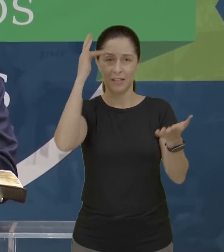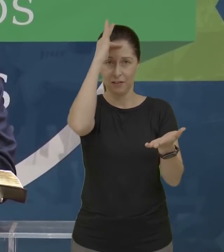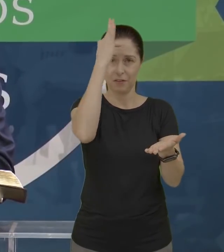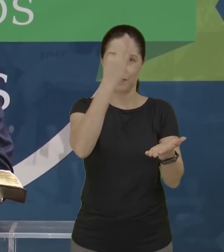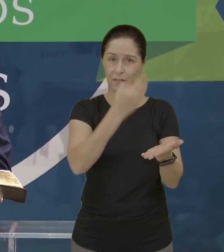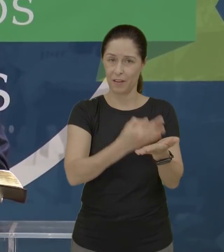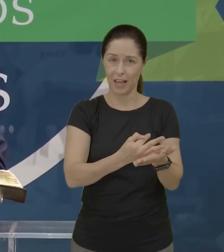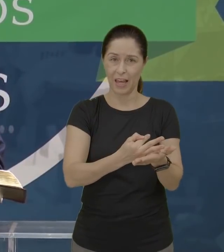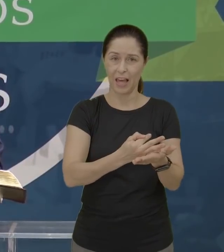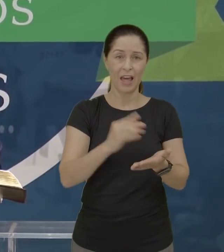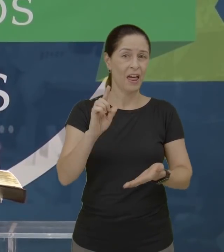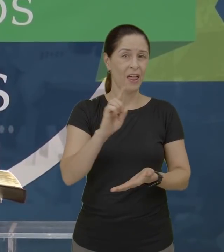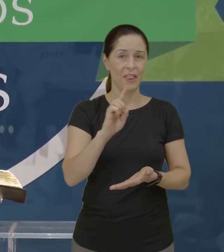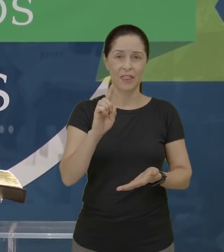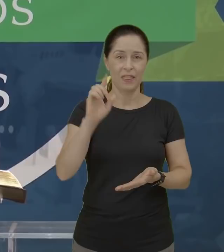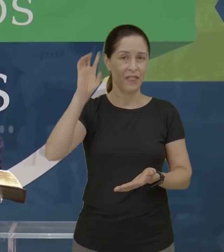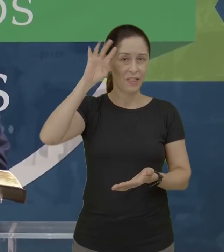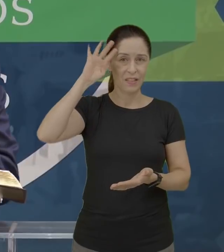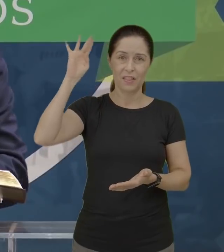nenhuma fantasia.